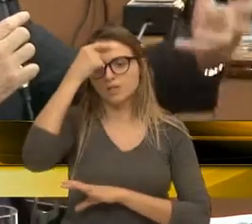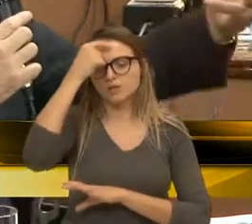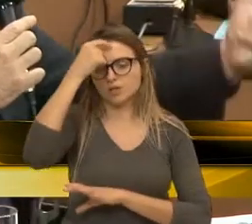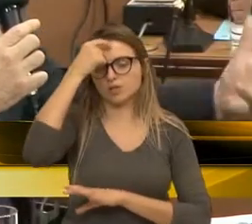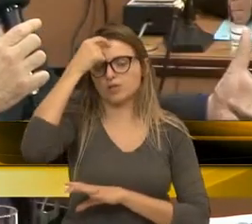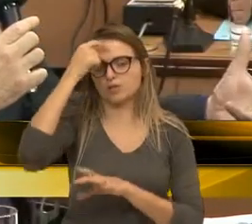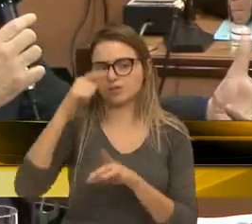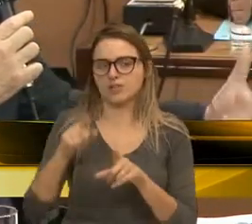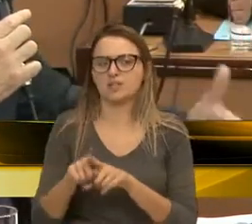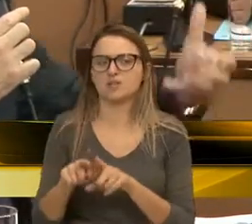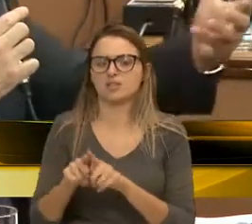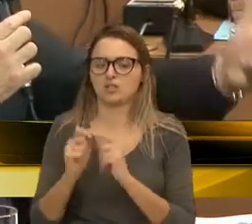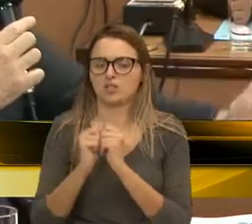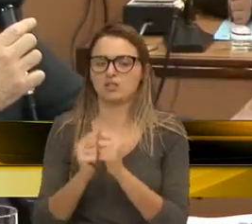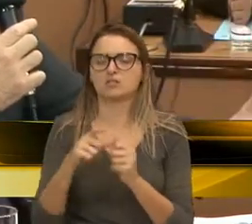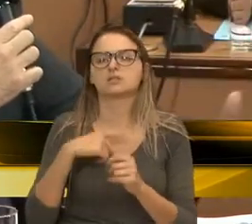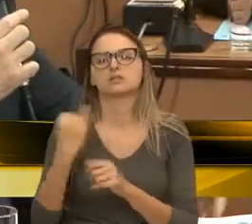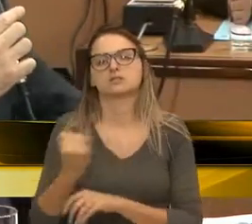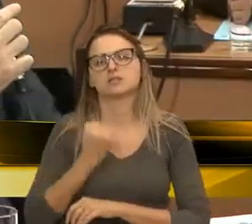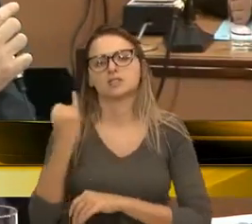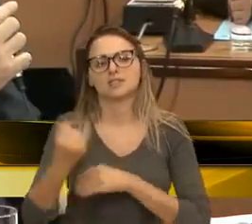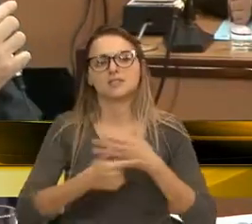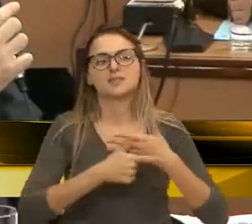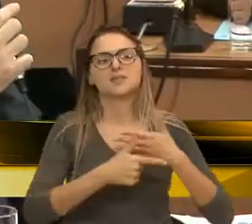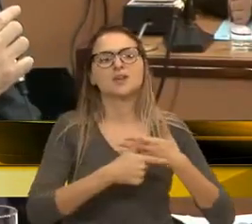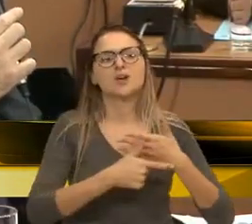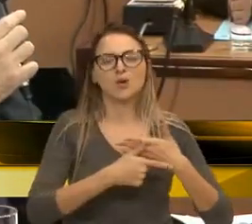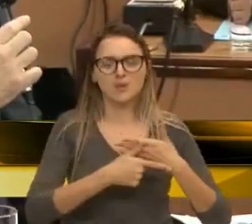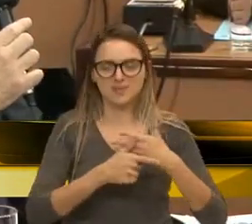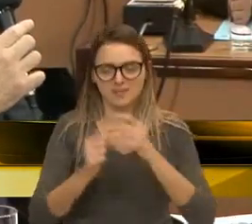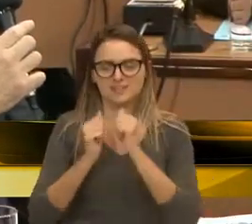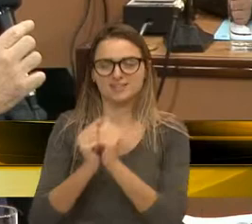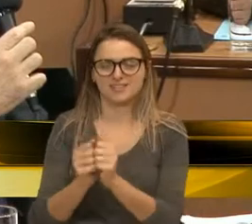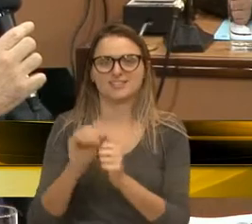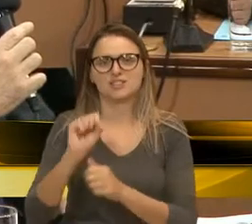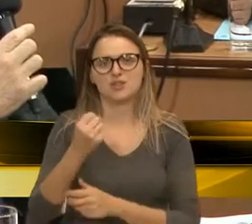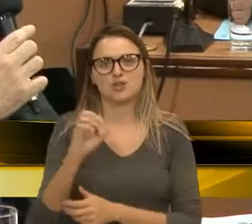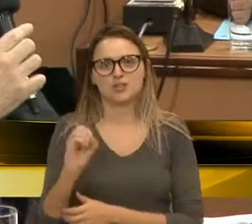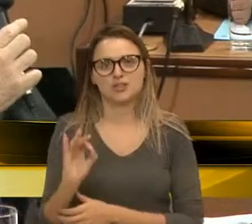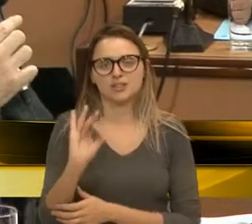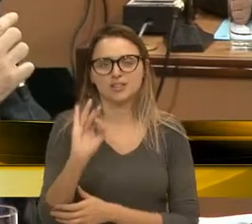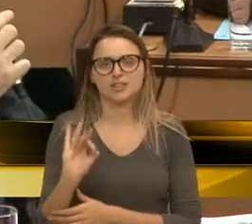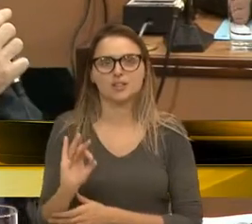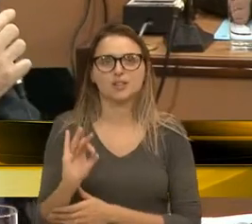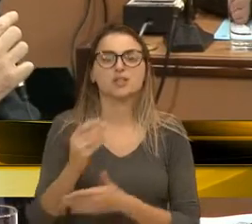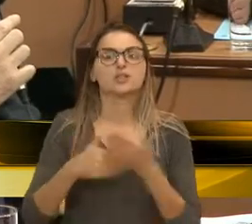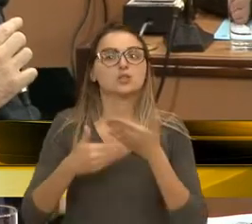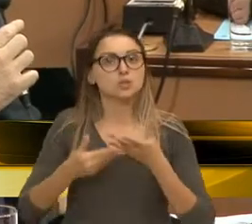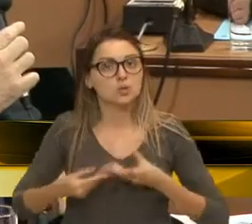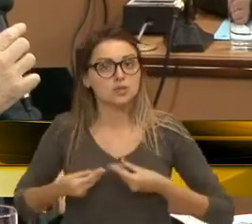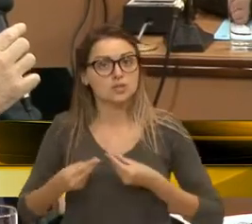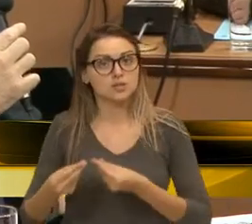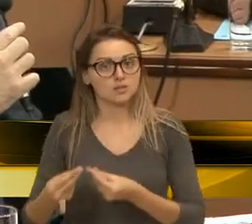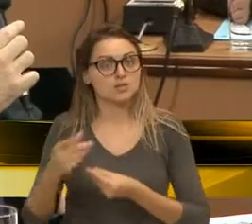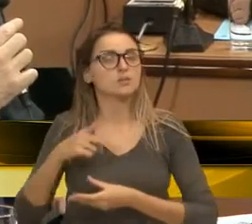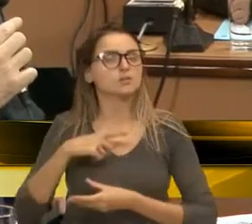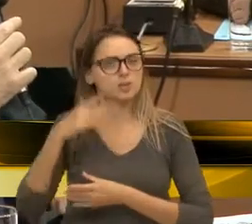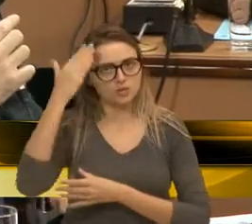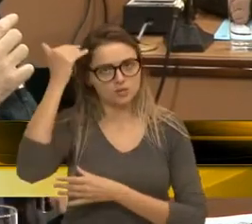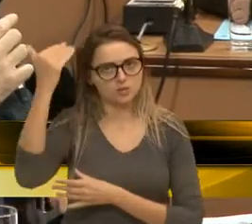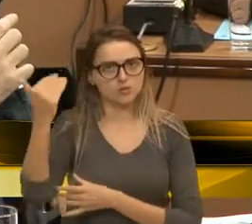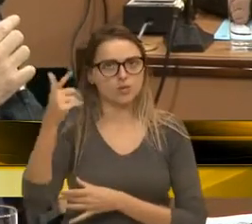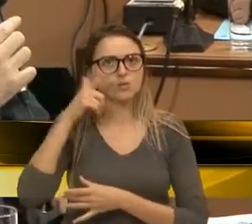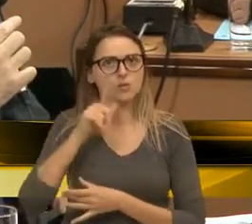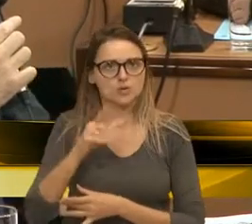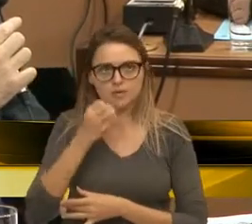da importância, né, de doar. Nós sabemos que mais de 80% hoje dos transplantes, eles são bem-sucedidos, então